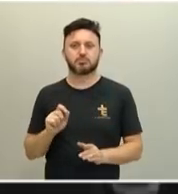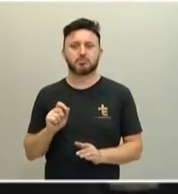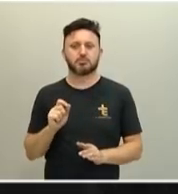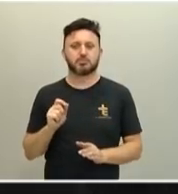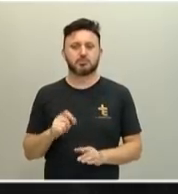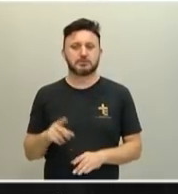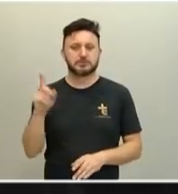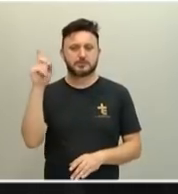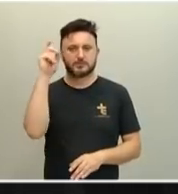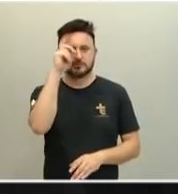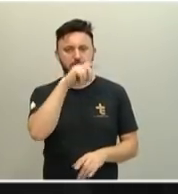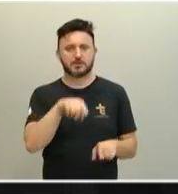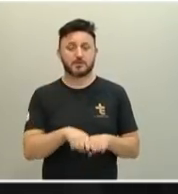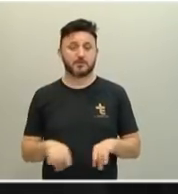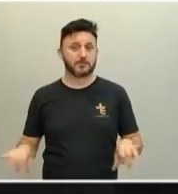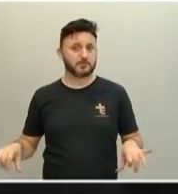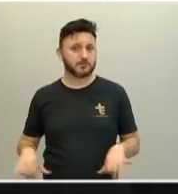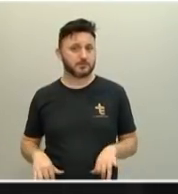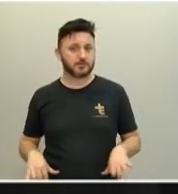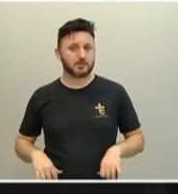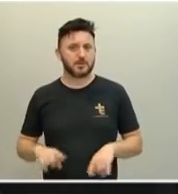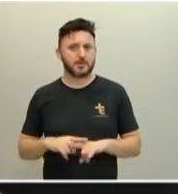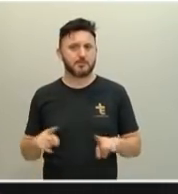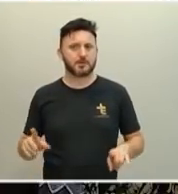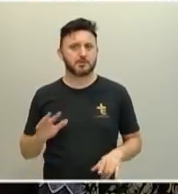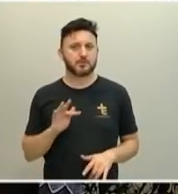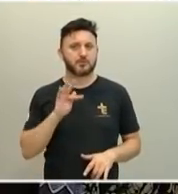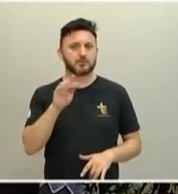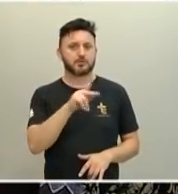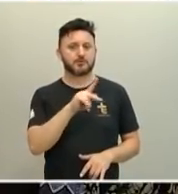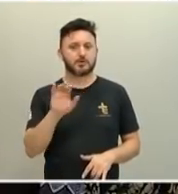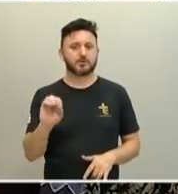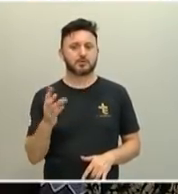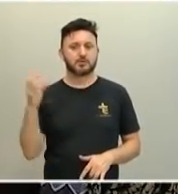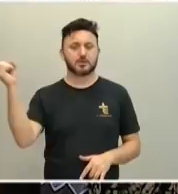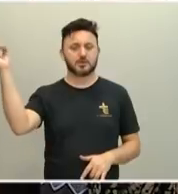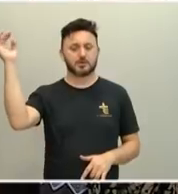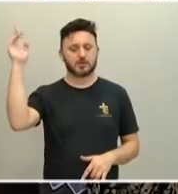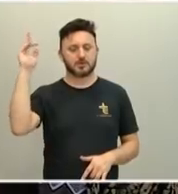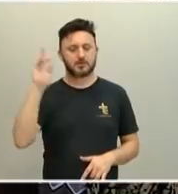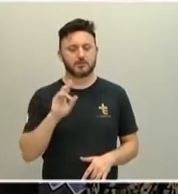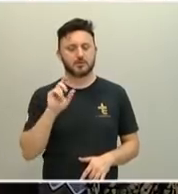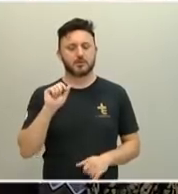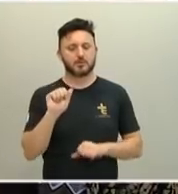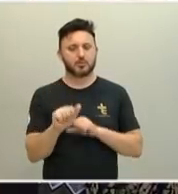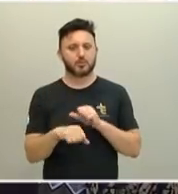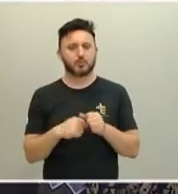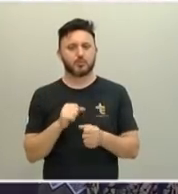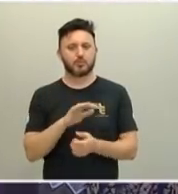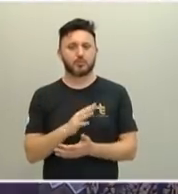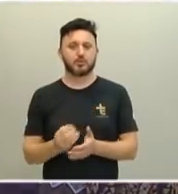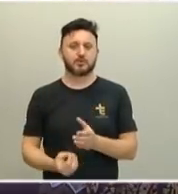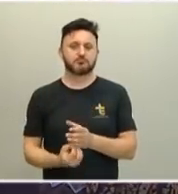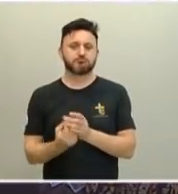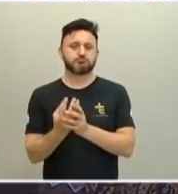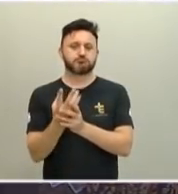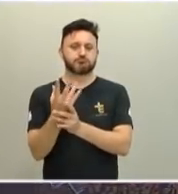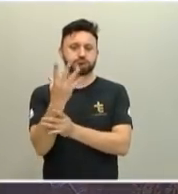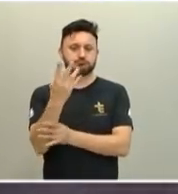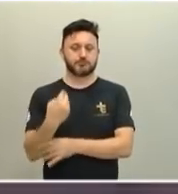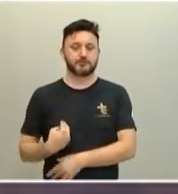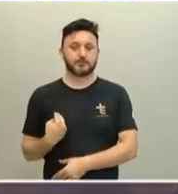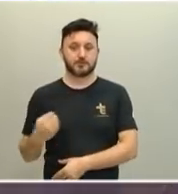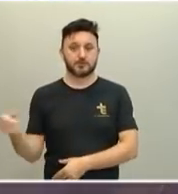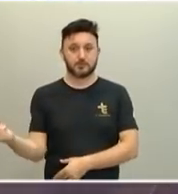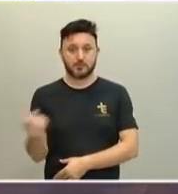ossos, mas o deserto florirá, o deserto florirá. Eu creio, Senhor, nós cremos e